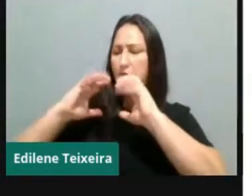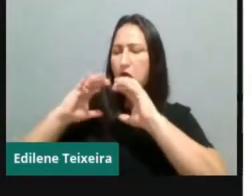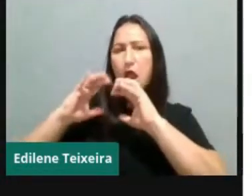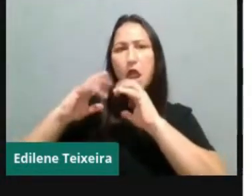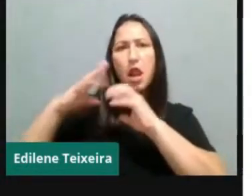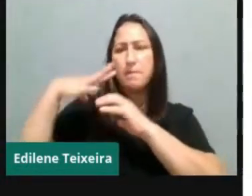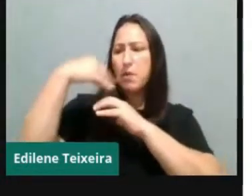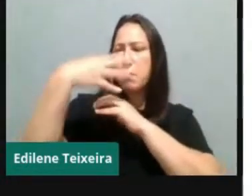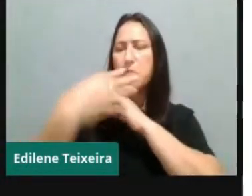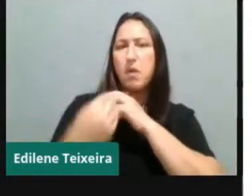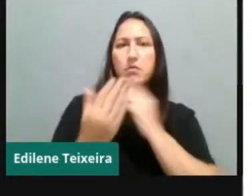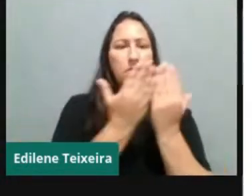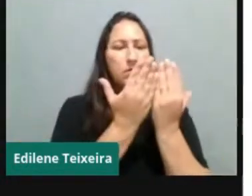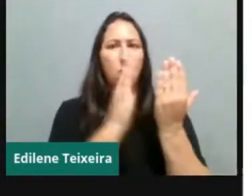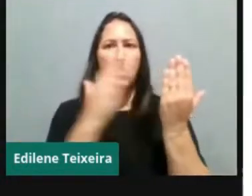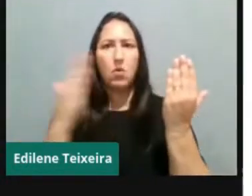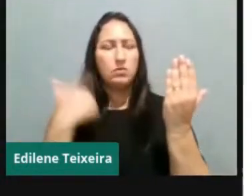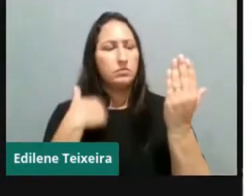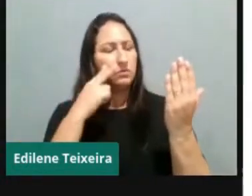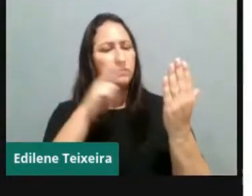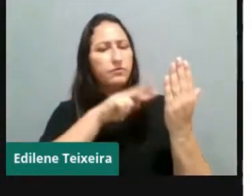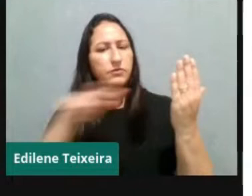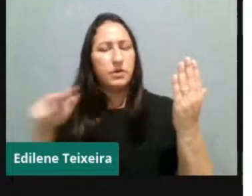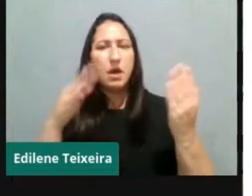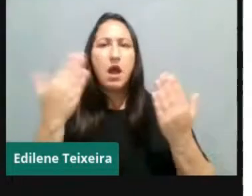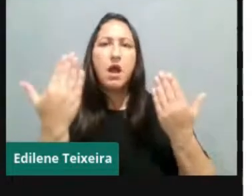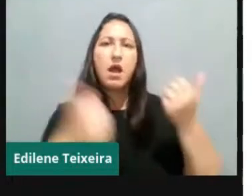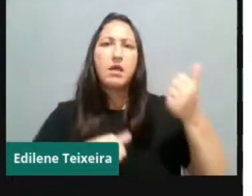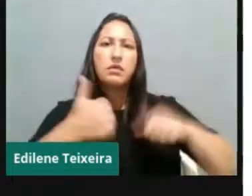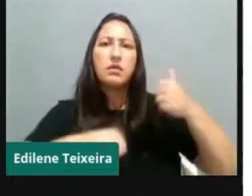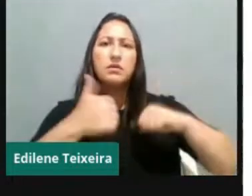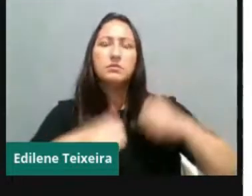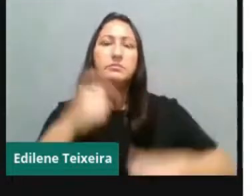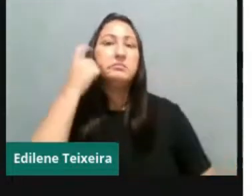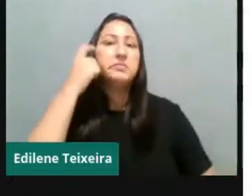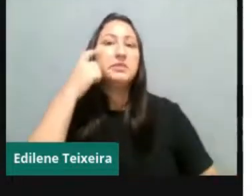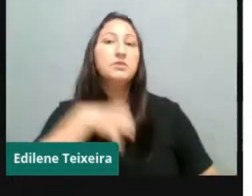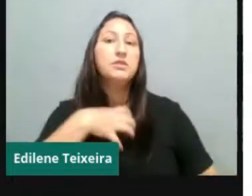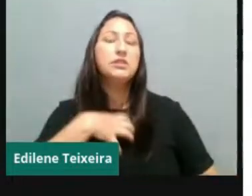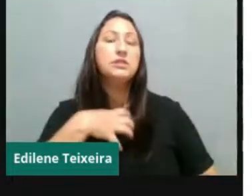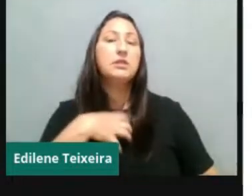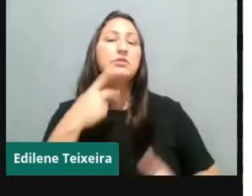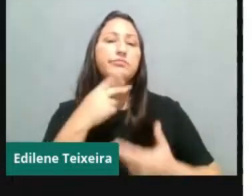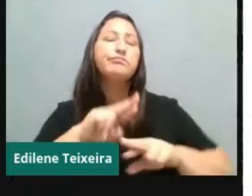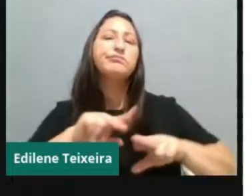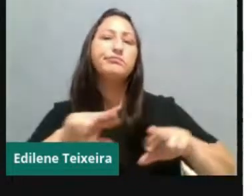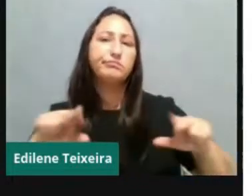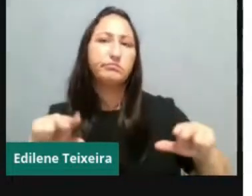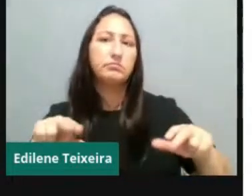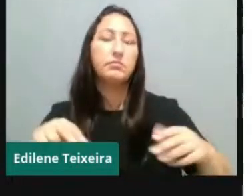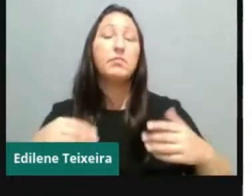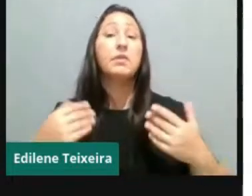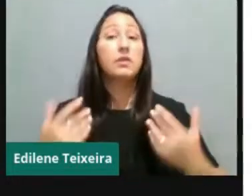indivíduos, se eles tinham, qual a probabilidade deles terem sintomas altos de mania, né? E isso foi importante